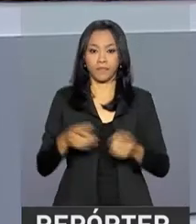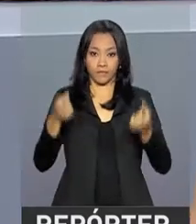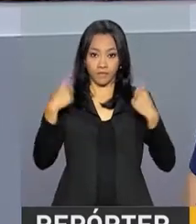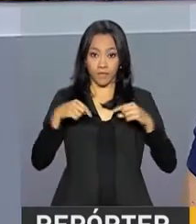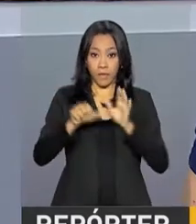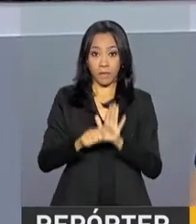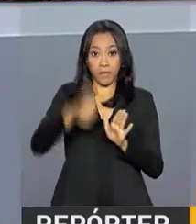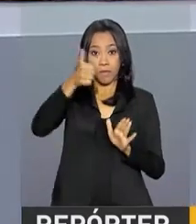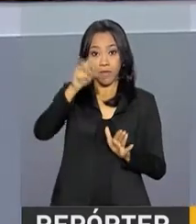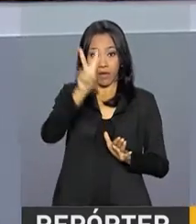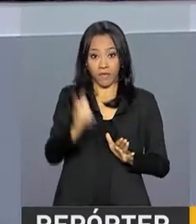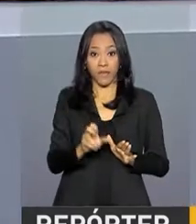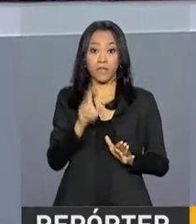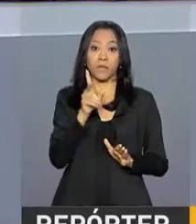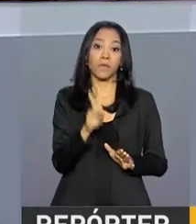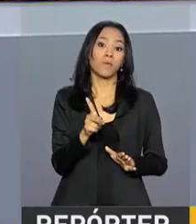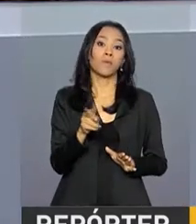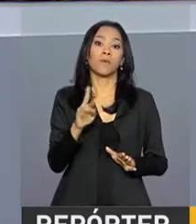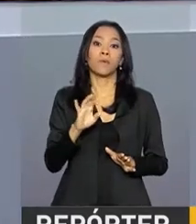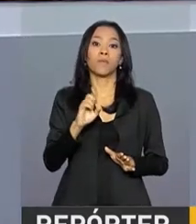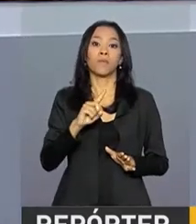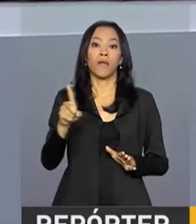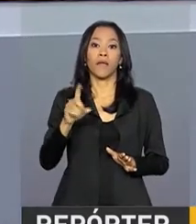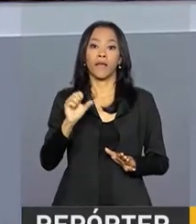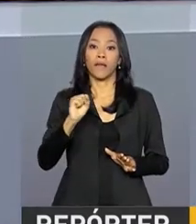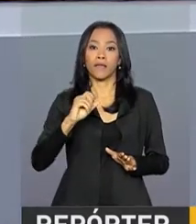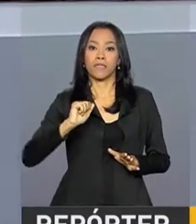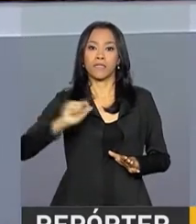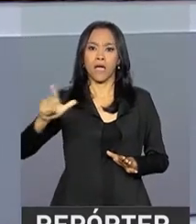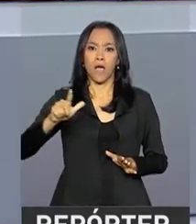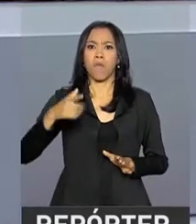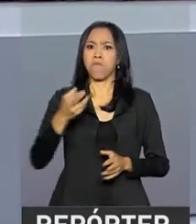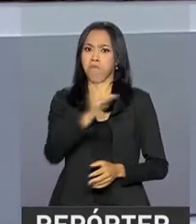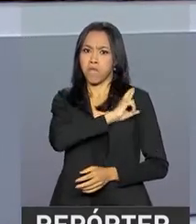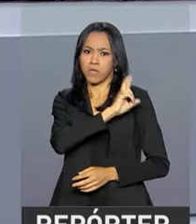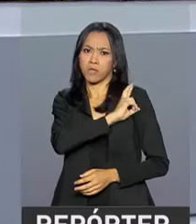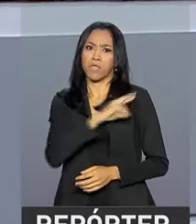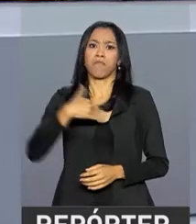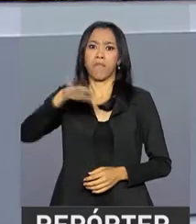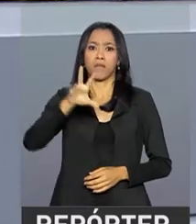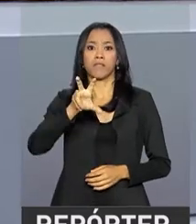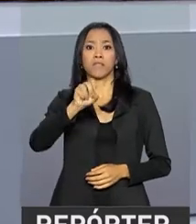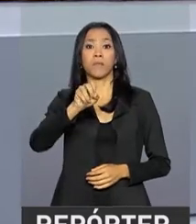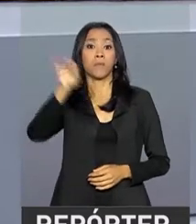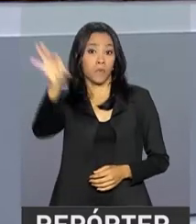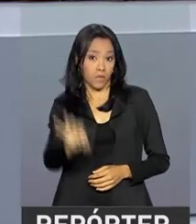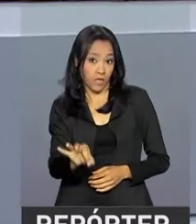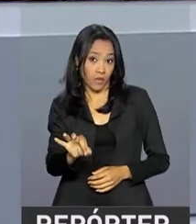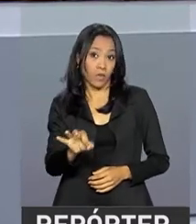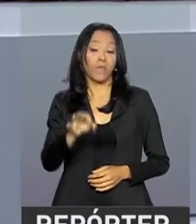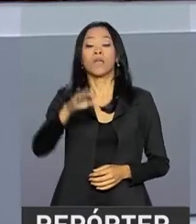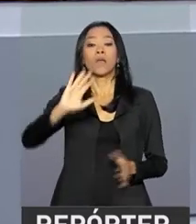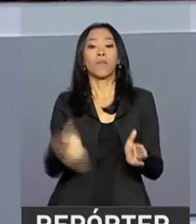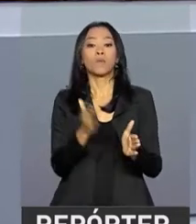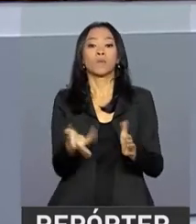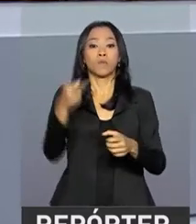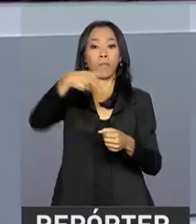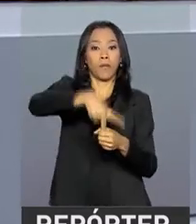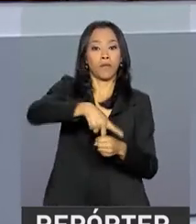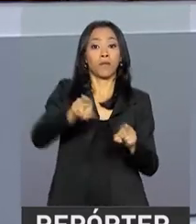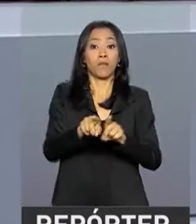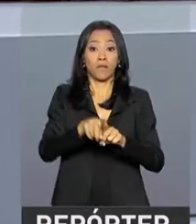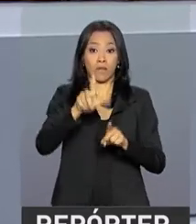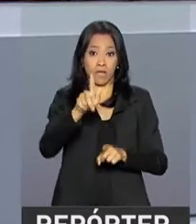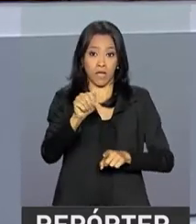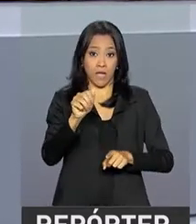pela primeira vez o pré sal foi responsável por mais de 50% da produção brasileira de petróleo e gás natural e nesta quarta feira